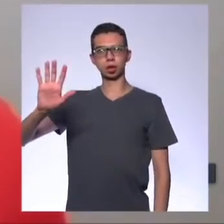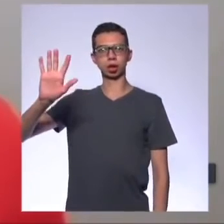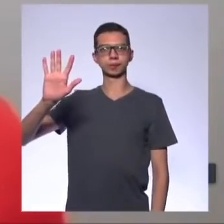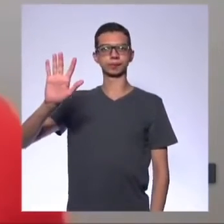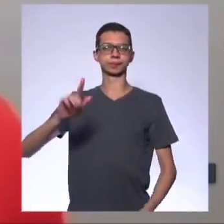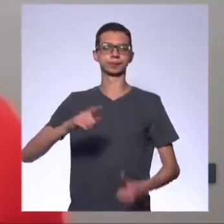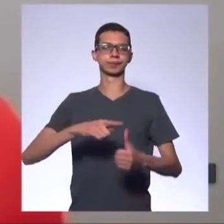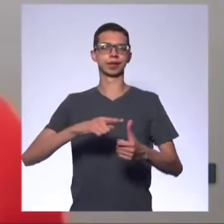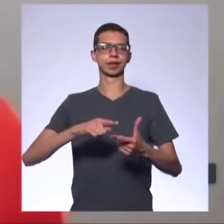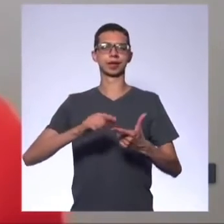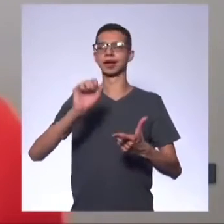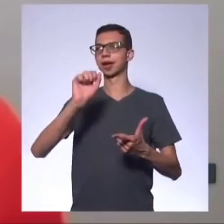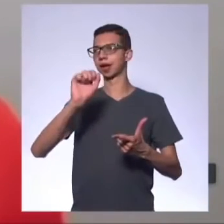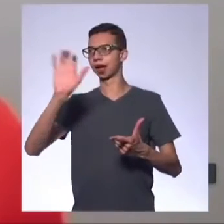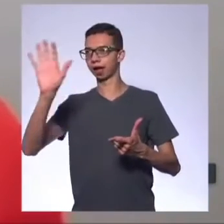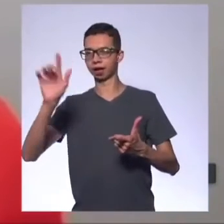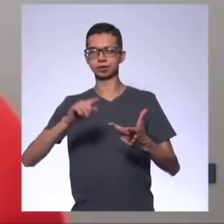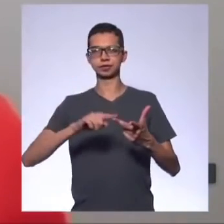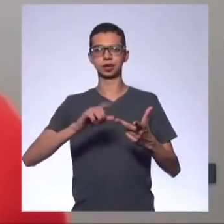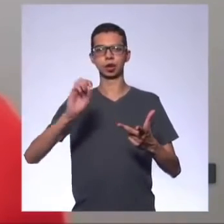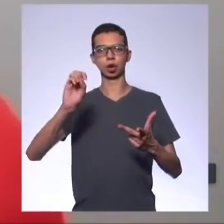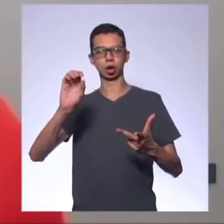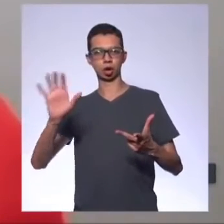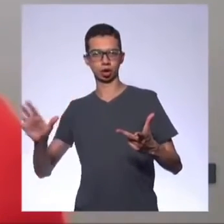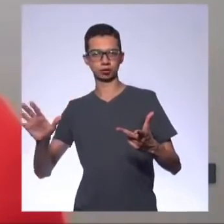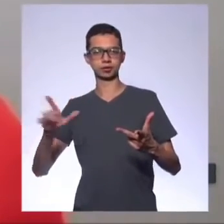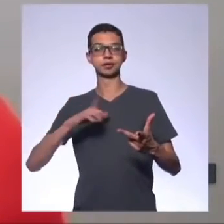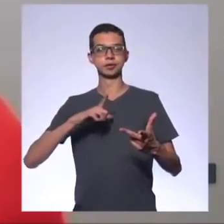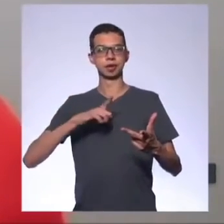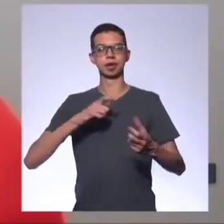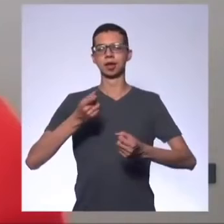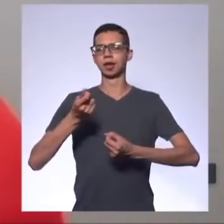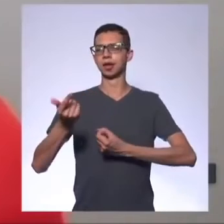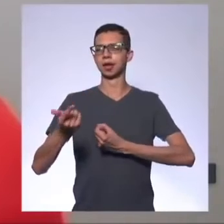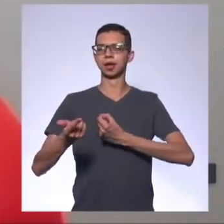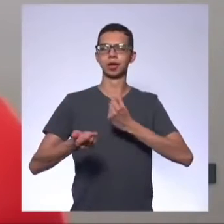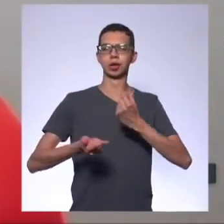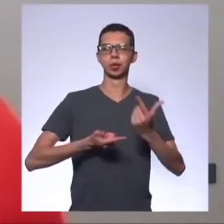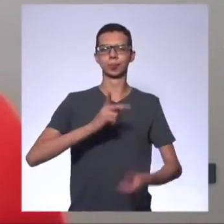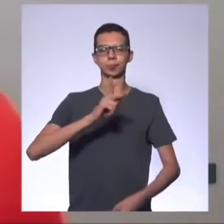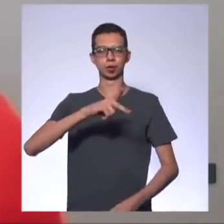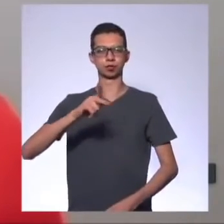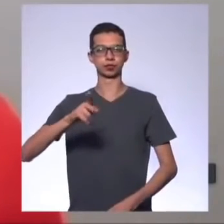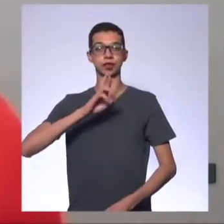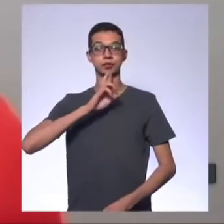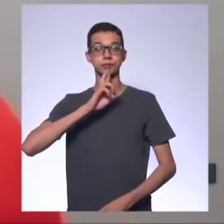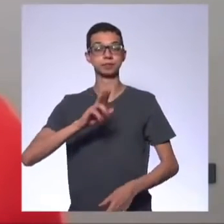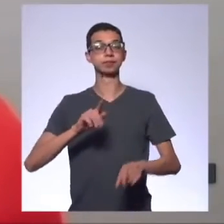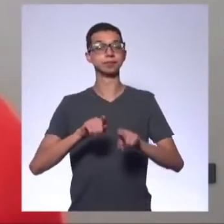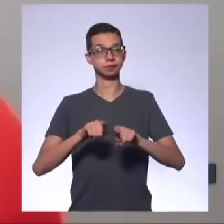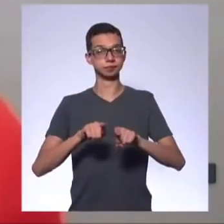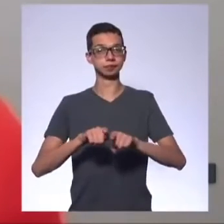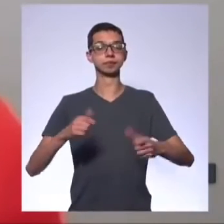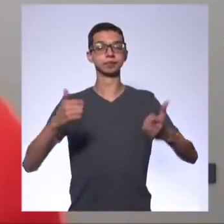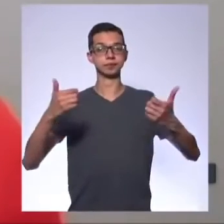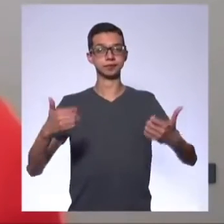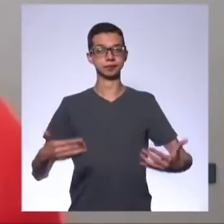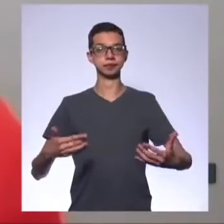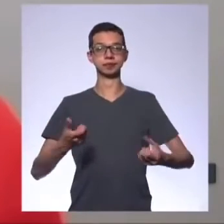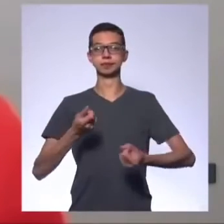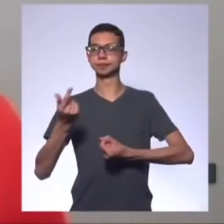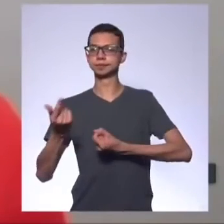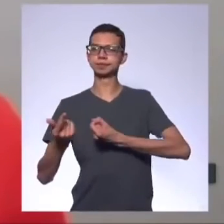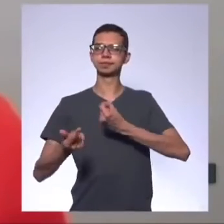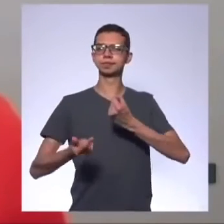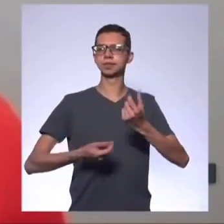da Ásia e da Oceania, né? Então, alguns professores estão respondendo, também destacando alguns países, né,